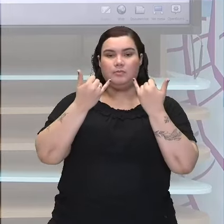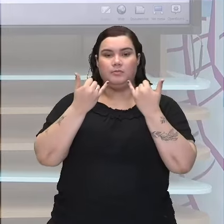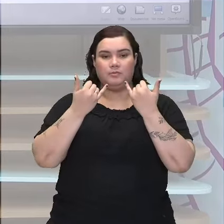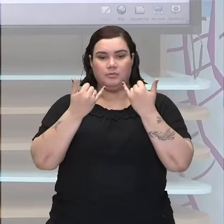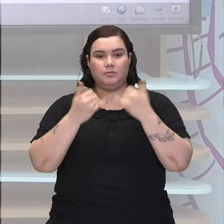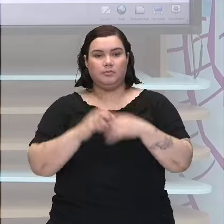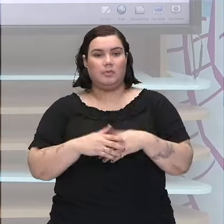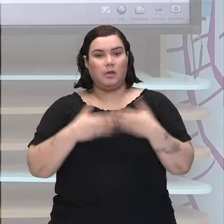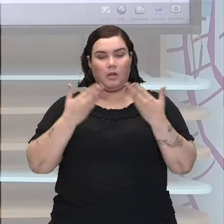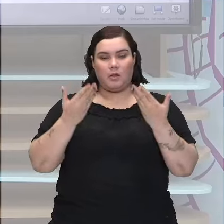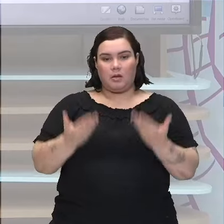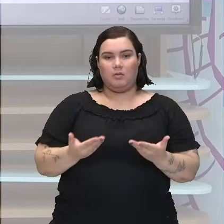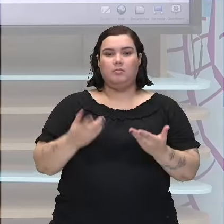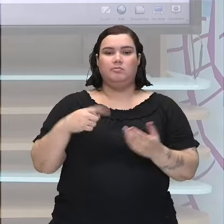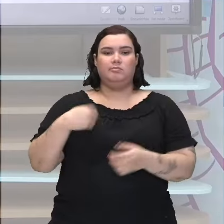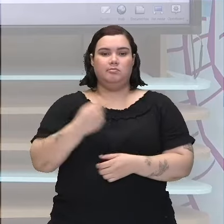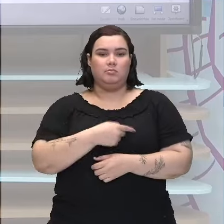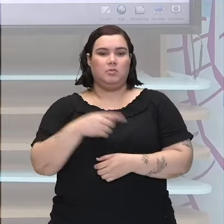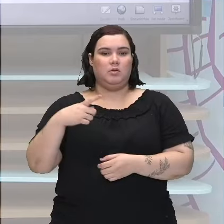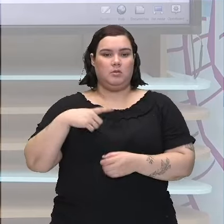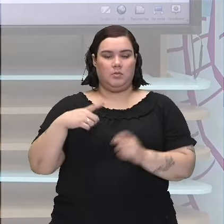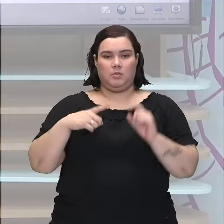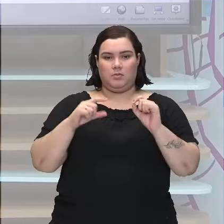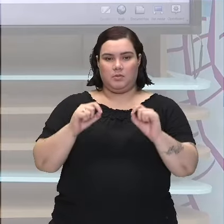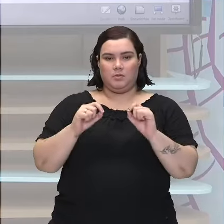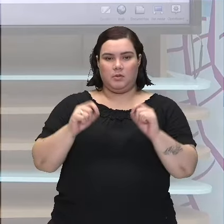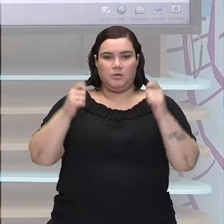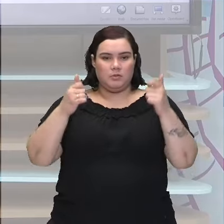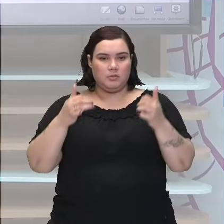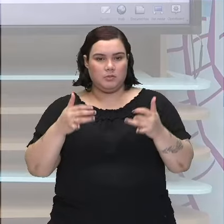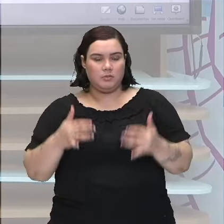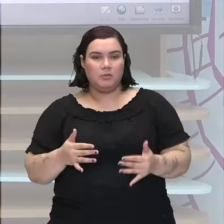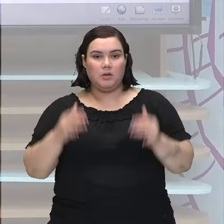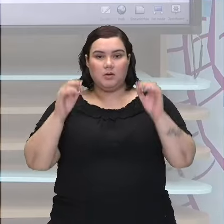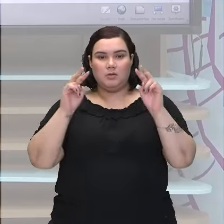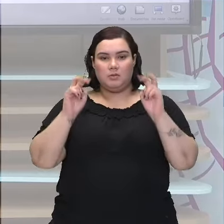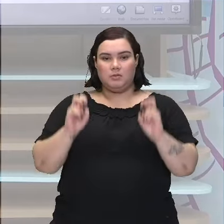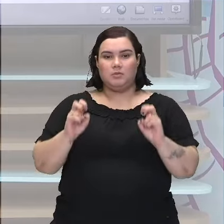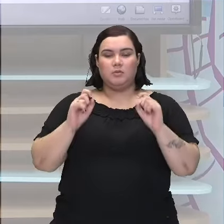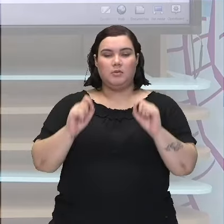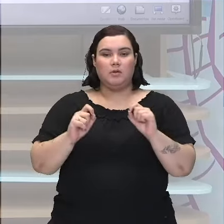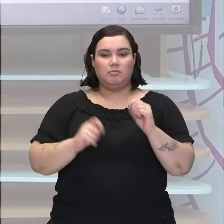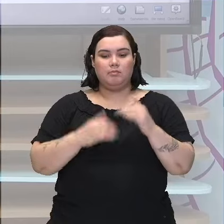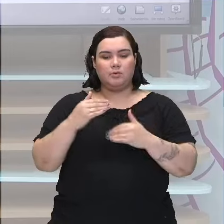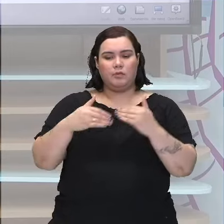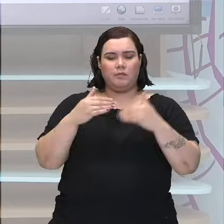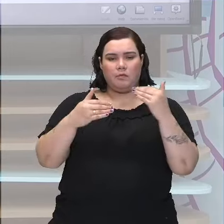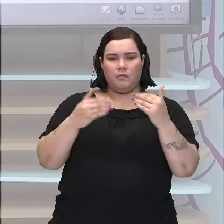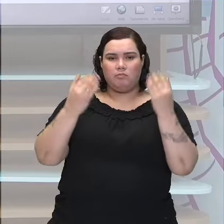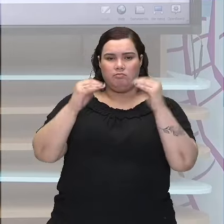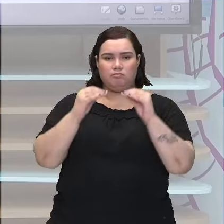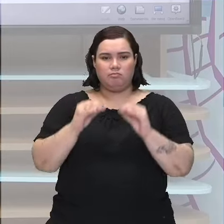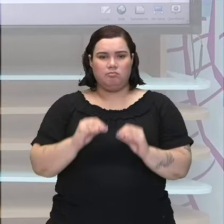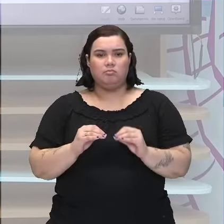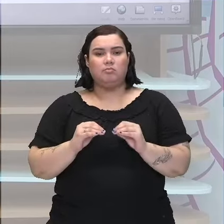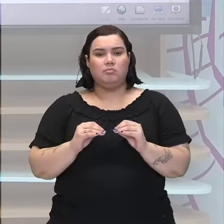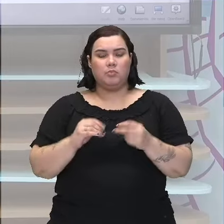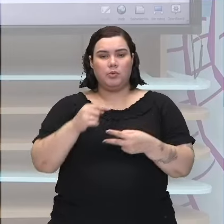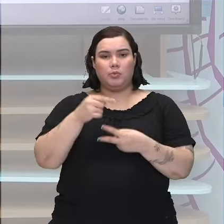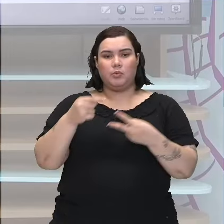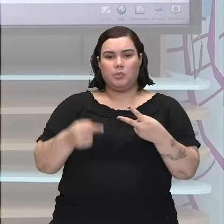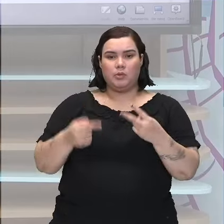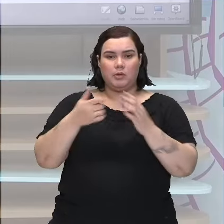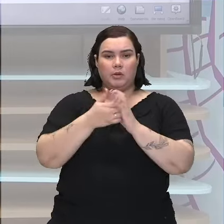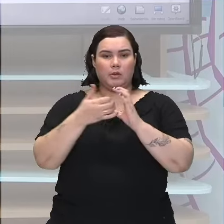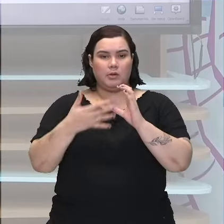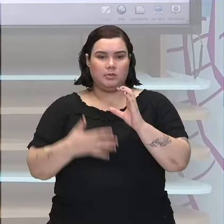Nesse caso, nós temos aí falando sobre e desenvolvendo sobre 2